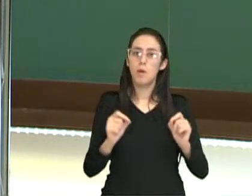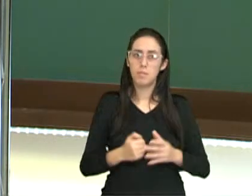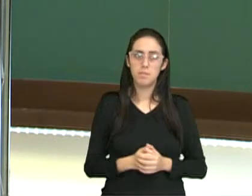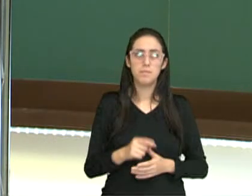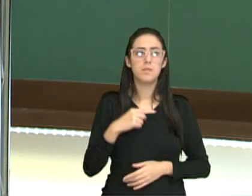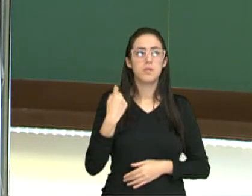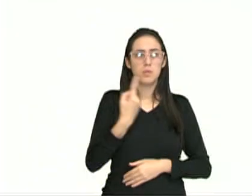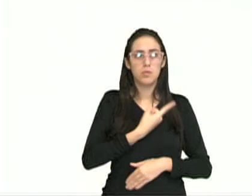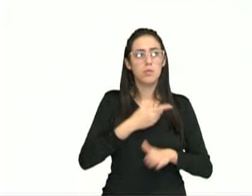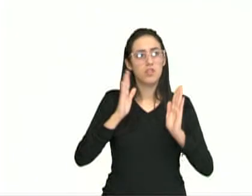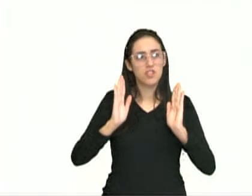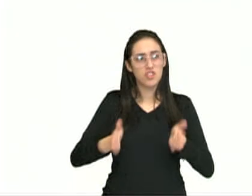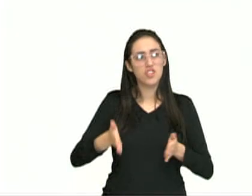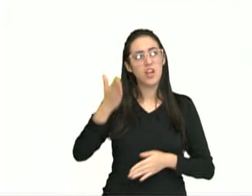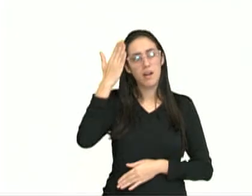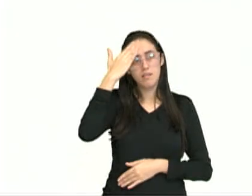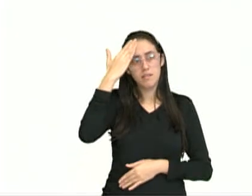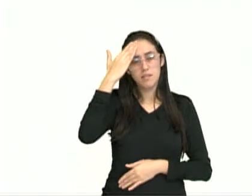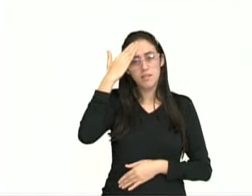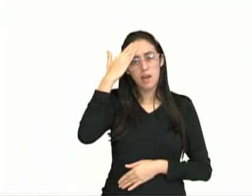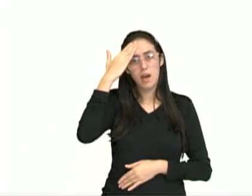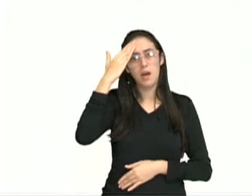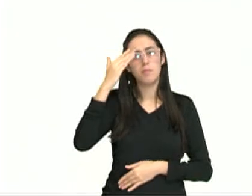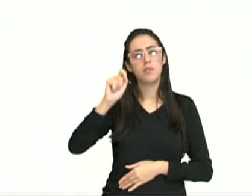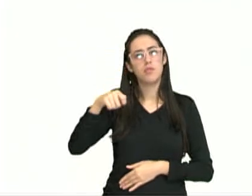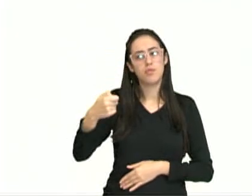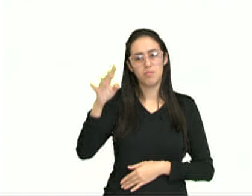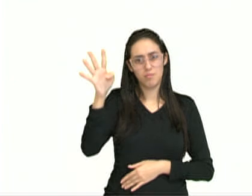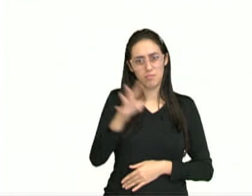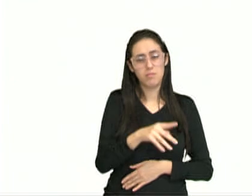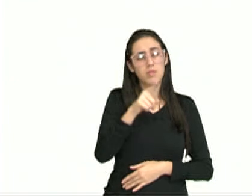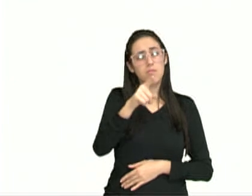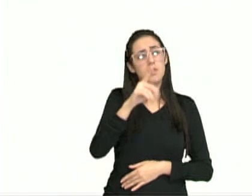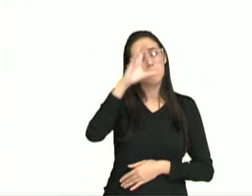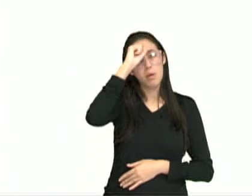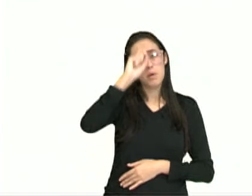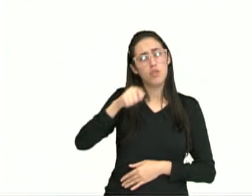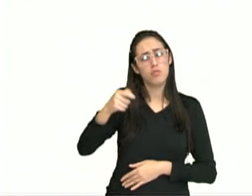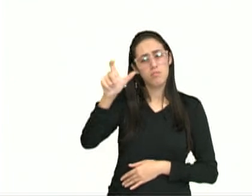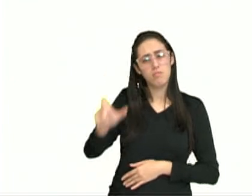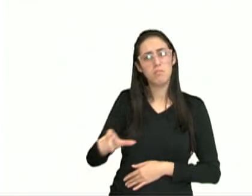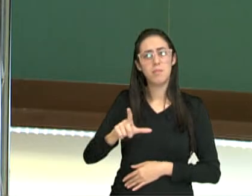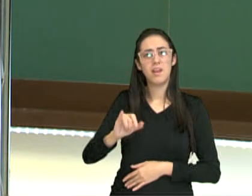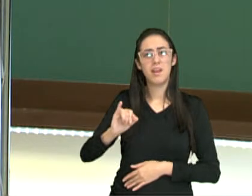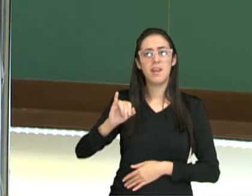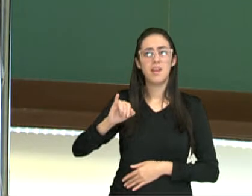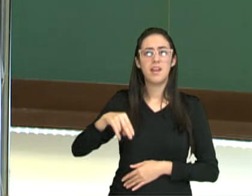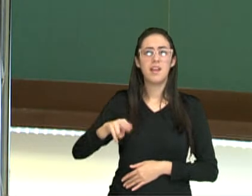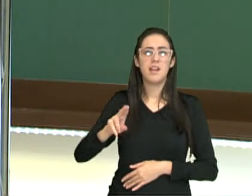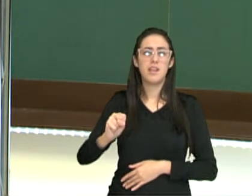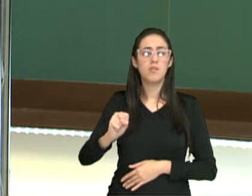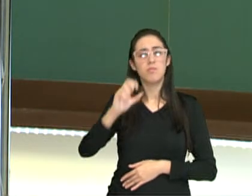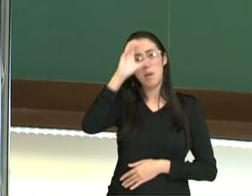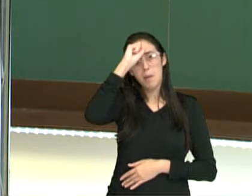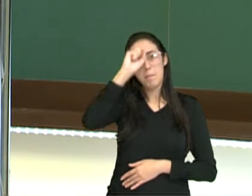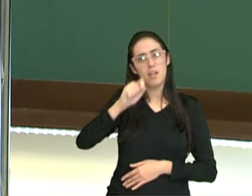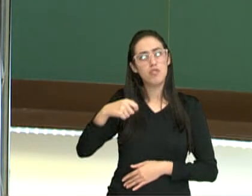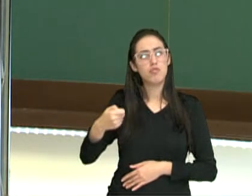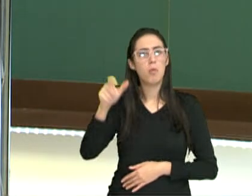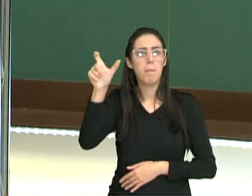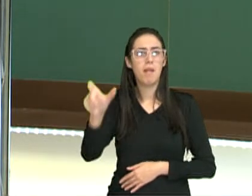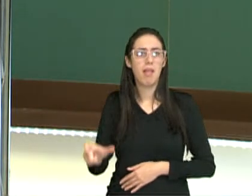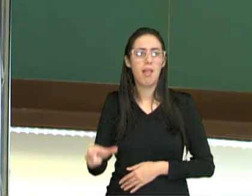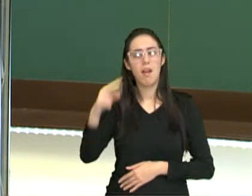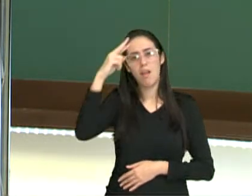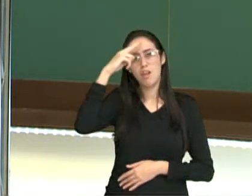que o diagrama de Linus Pauling, que tal conhecer mais sobre esse químico genial? Leia a reportagem e saiba mais. Então a reportagem trata